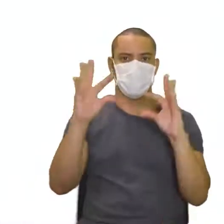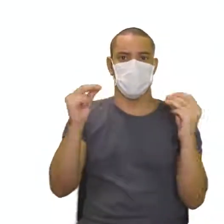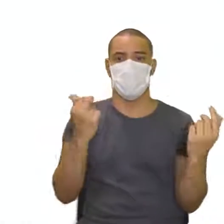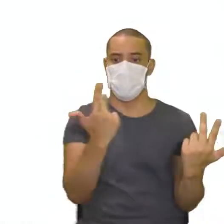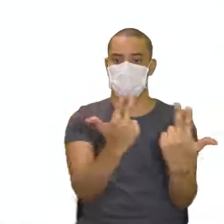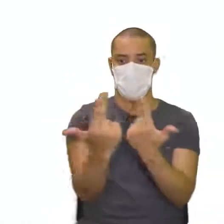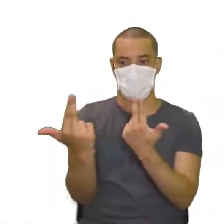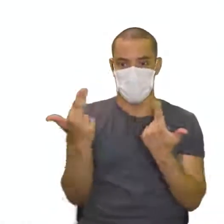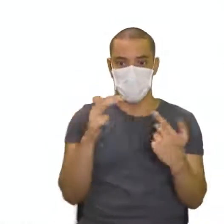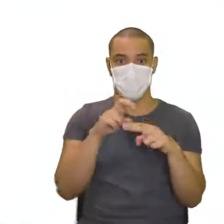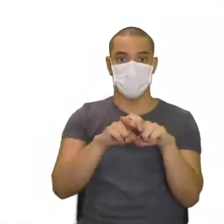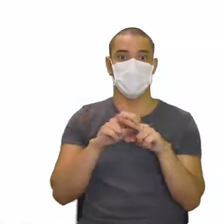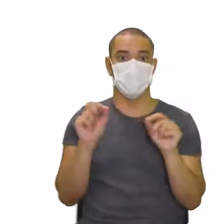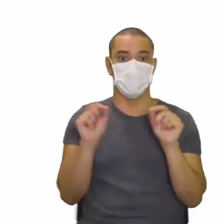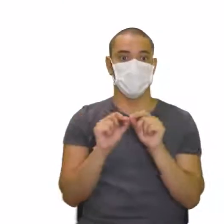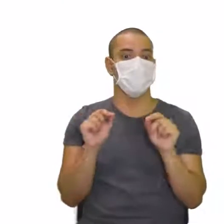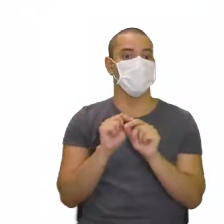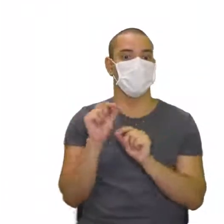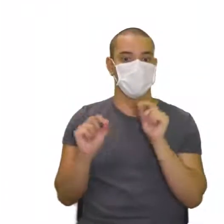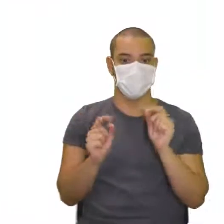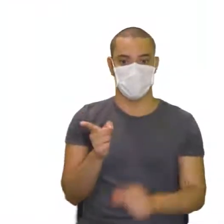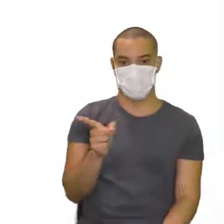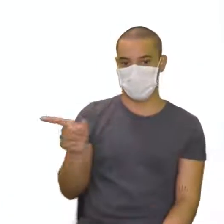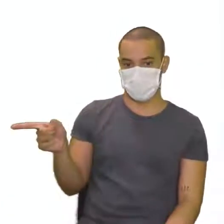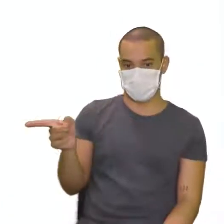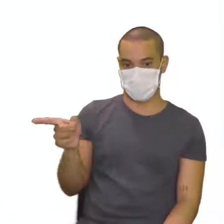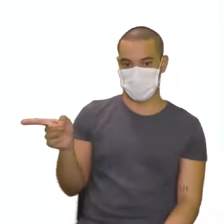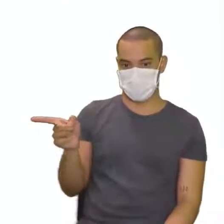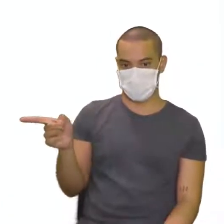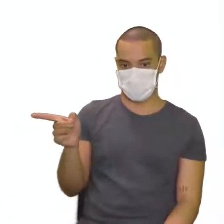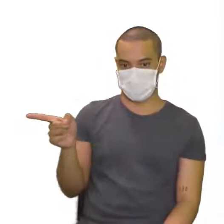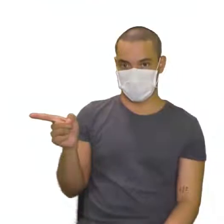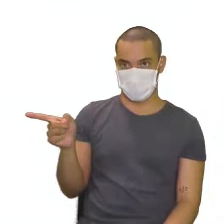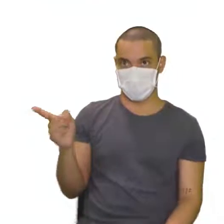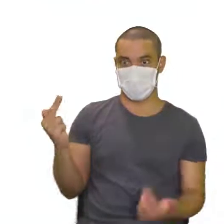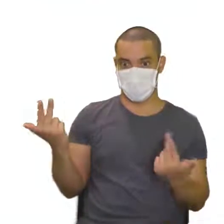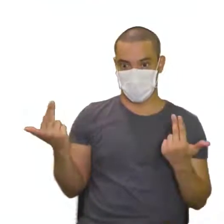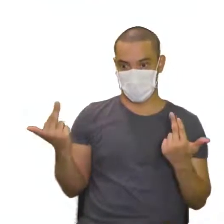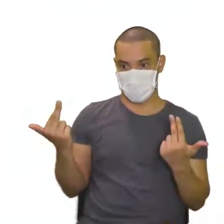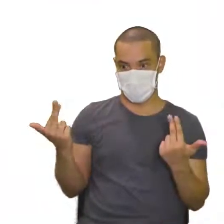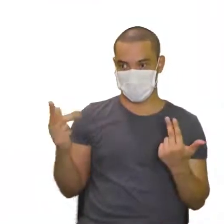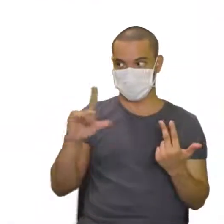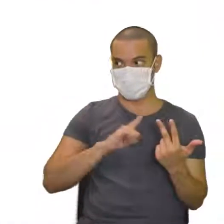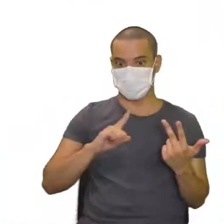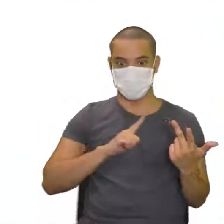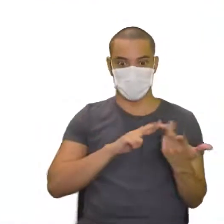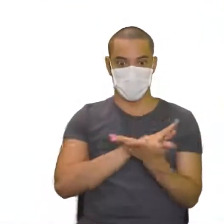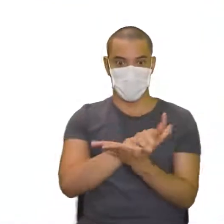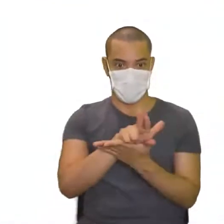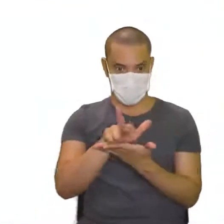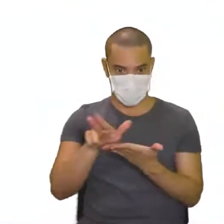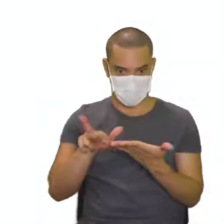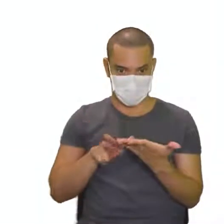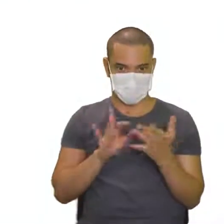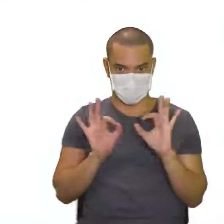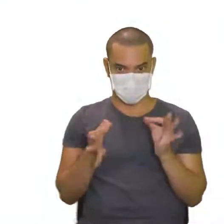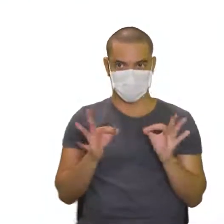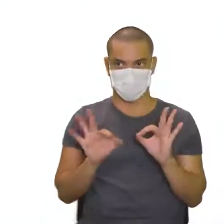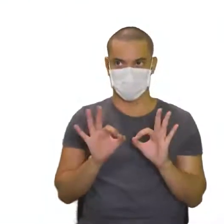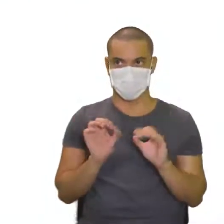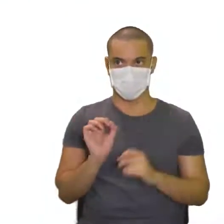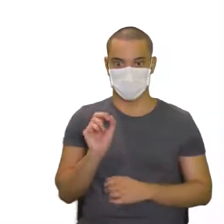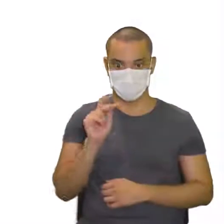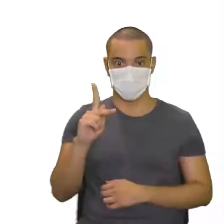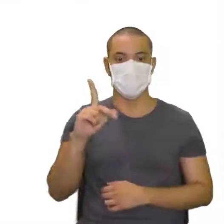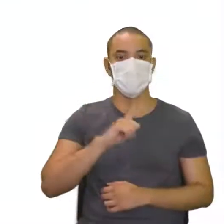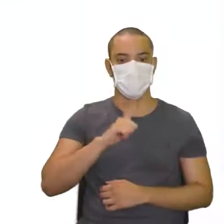iguais, então vai ficar assim, olha só. Ó, tá ali, ó. Eu tenho várias espiras, ok? Eu vou continuar